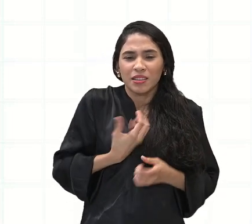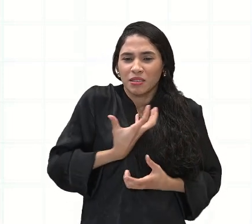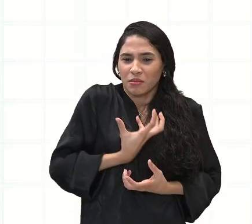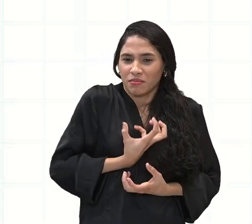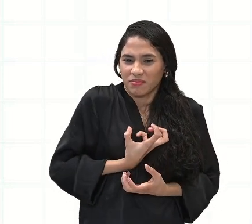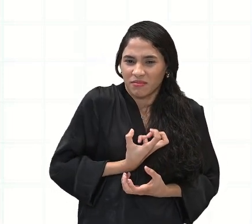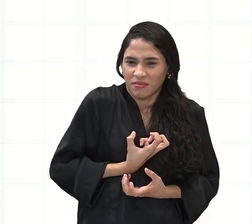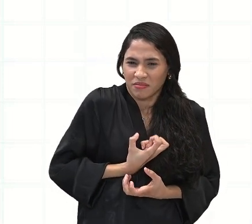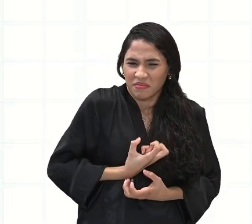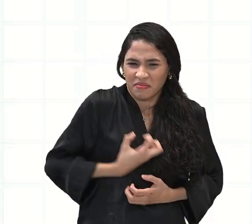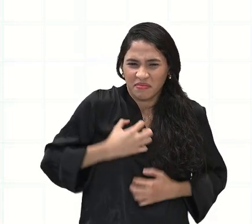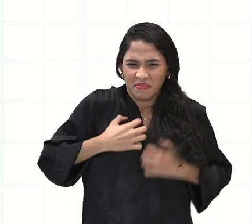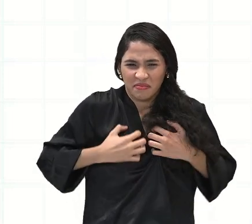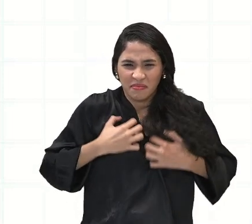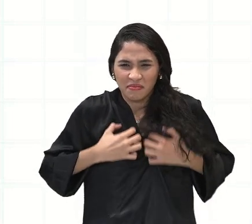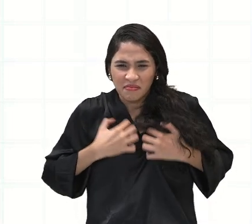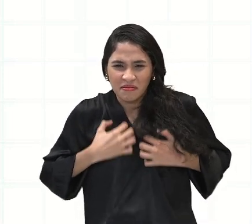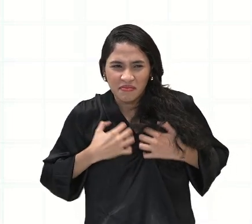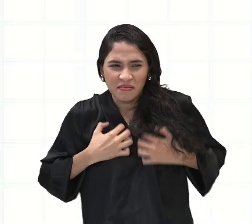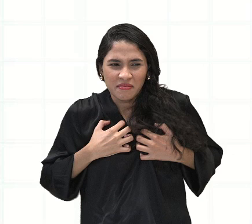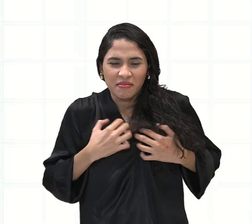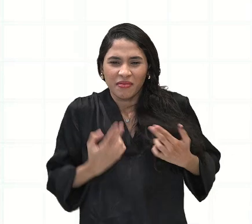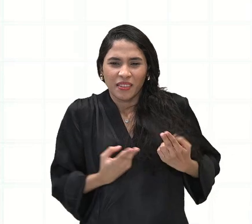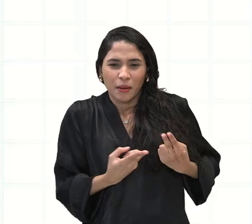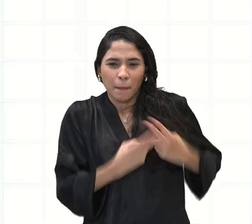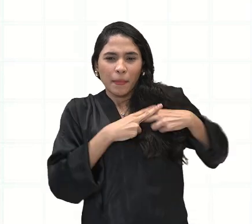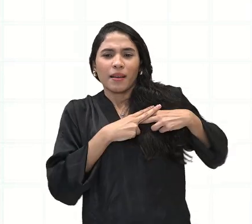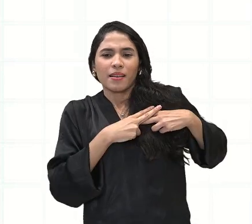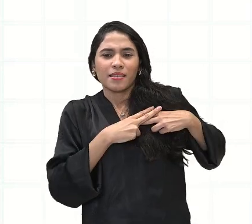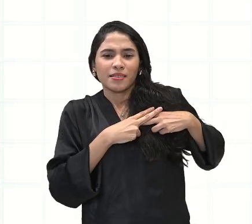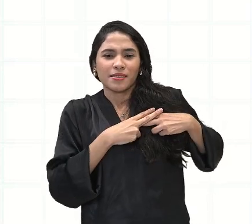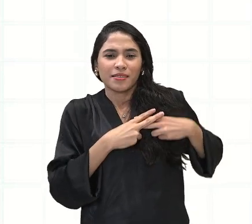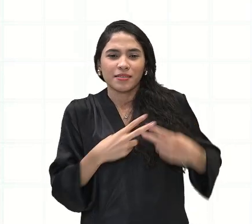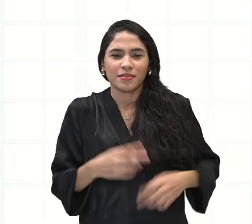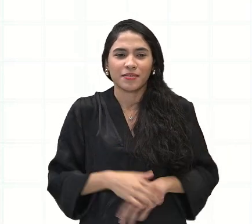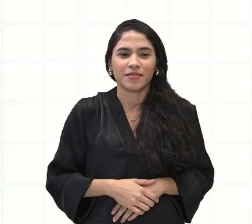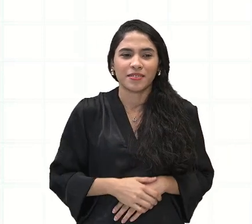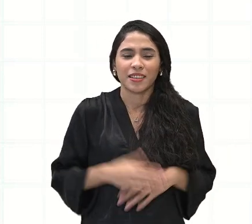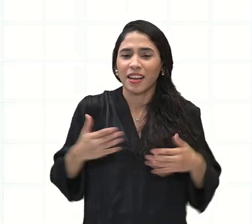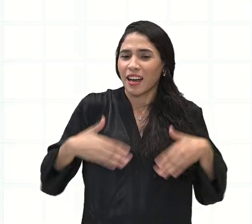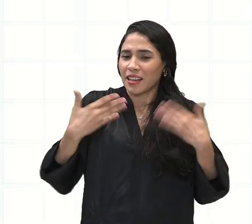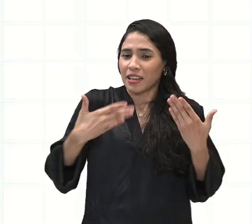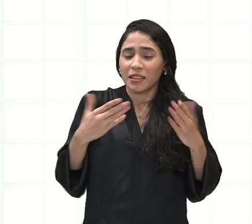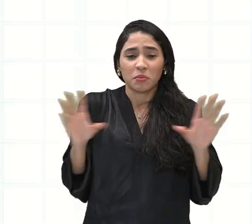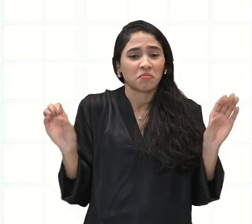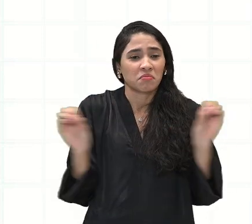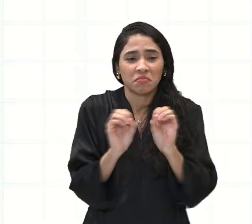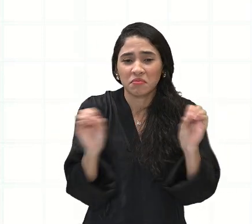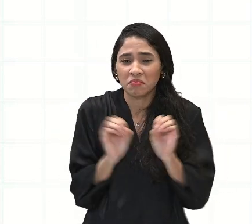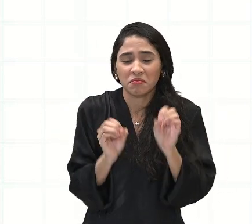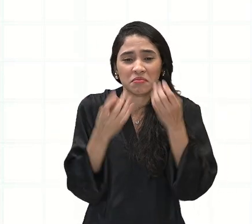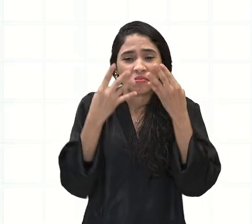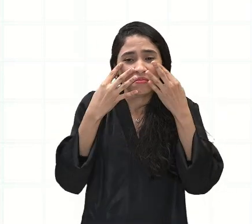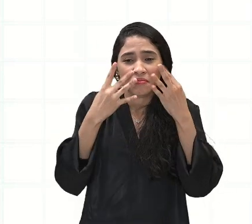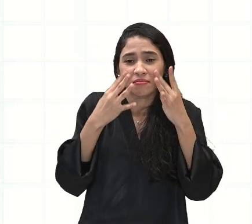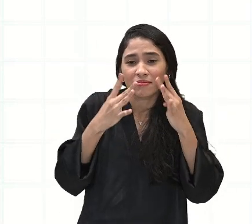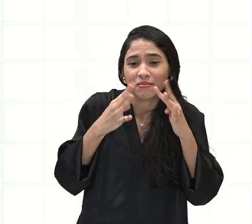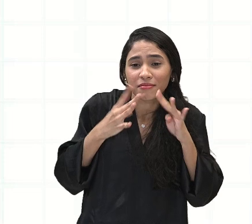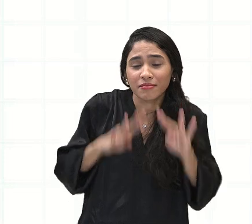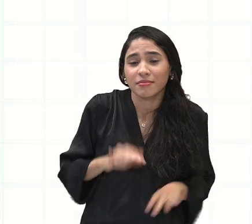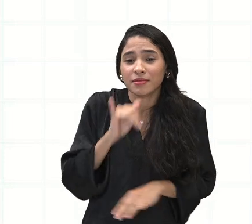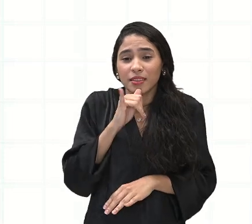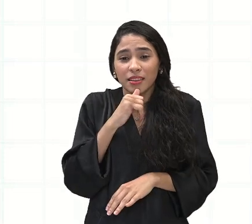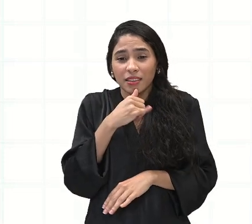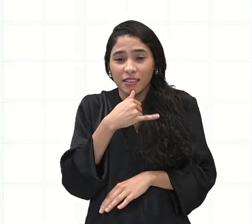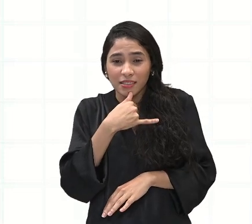asas, sem música e lágrimas. É como se dissesse, vocês todos que passaram pela minha vida, que me fizeram sofrer, me fizeram ter